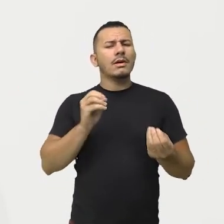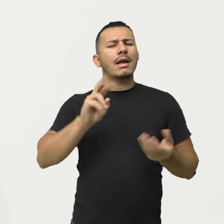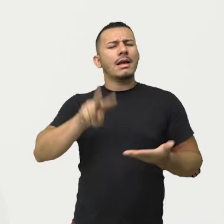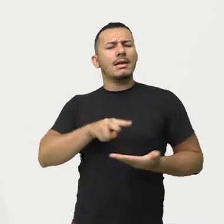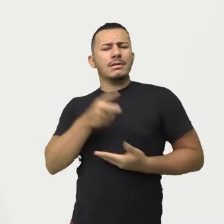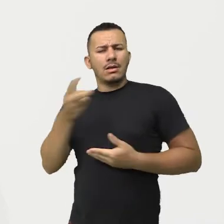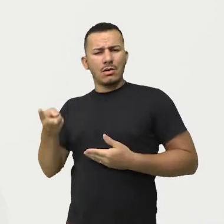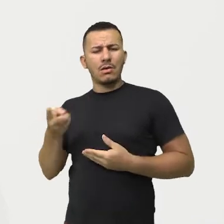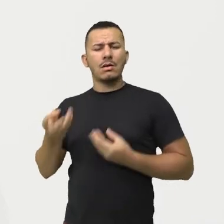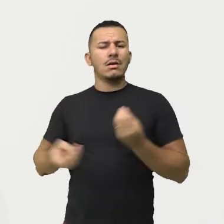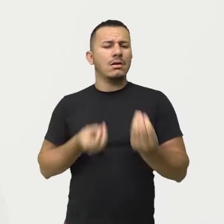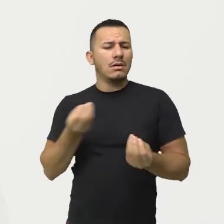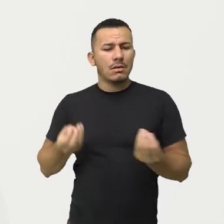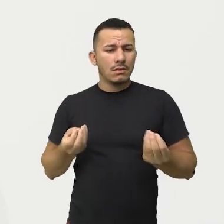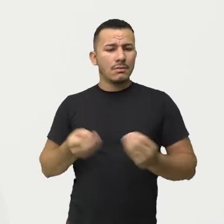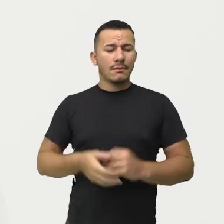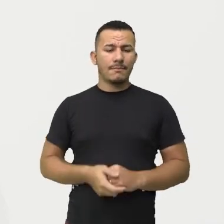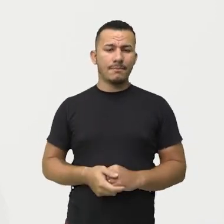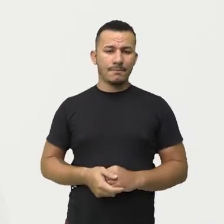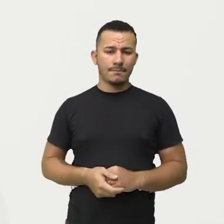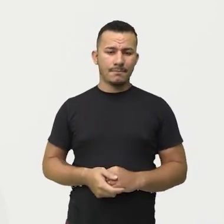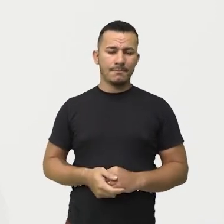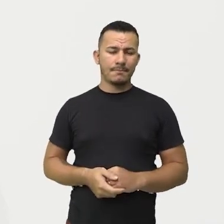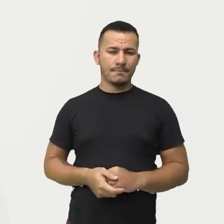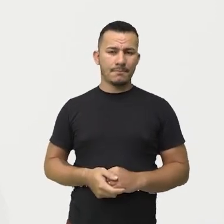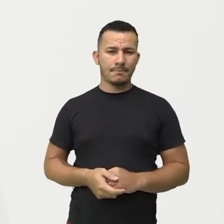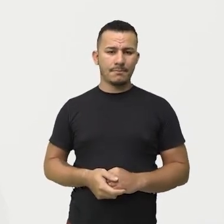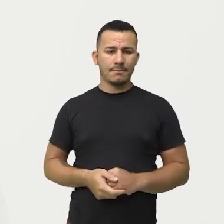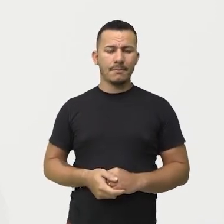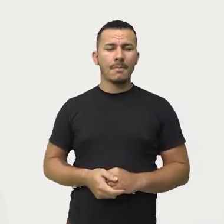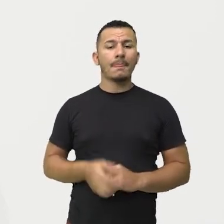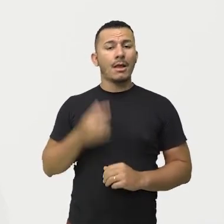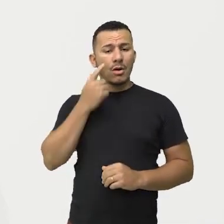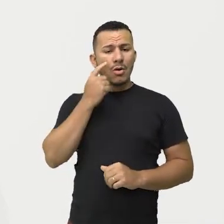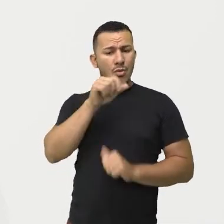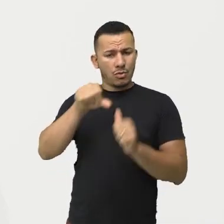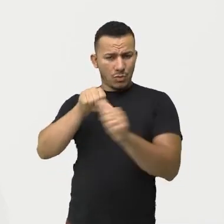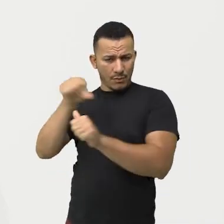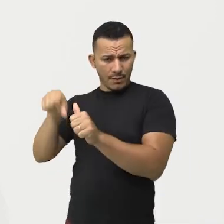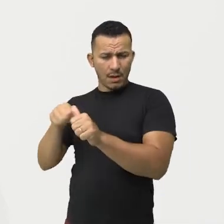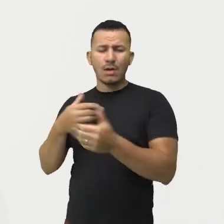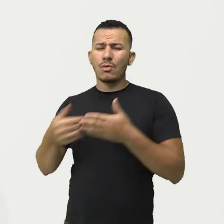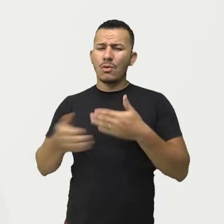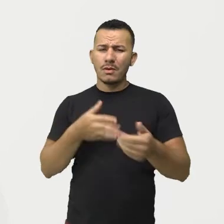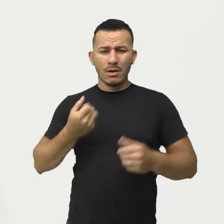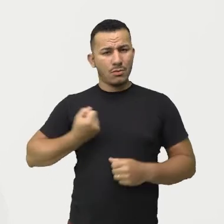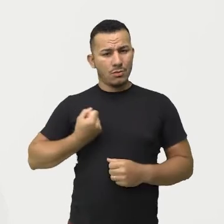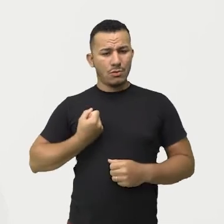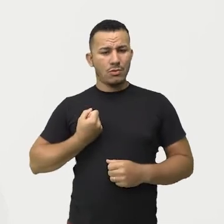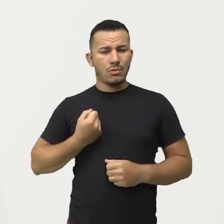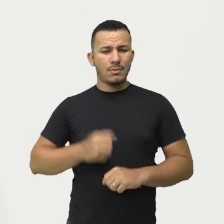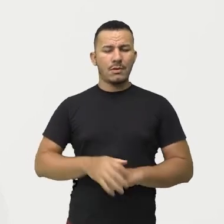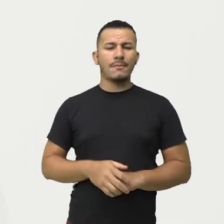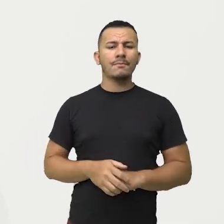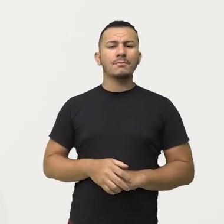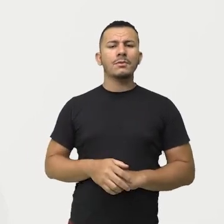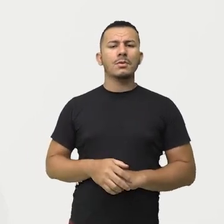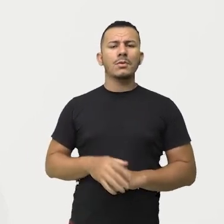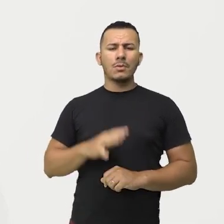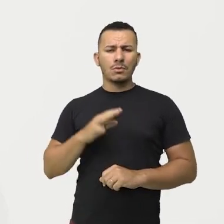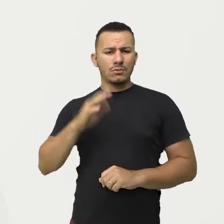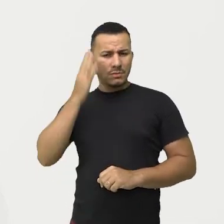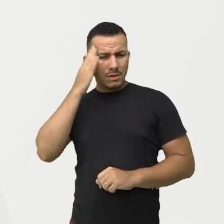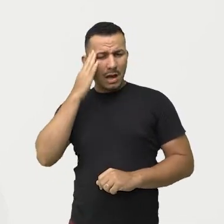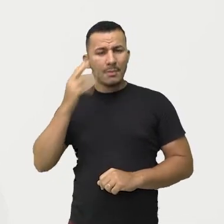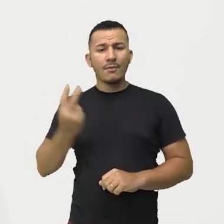eu faço a transcodificação? Então vamos transcodificar, ó, um número qualquer. Eu sei quem é esse número? Não. Então eu